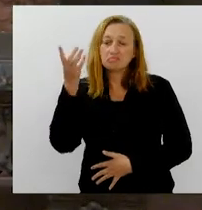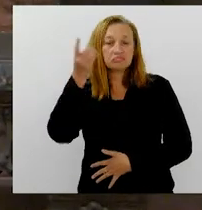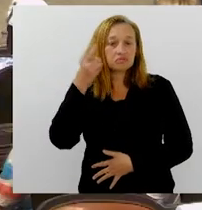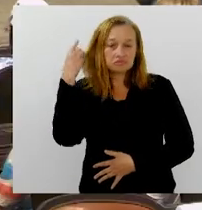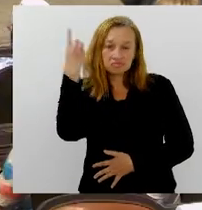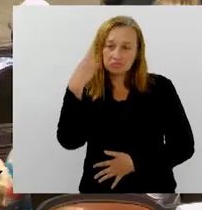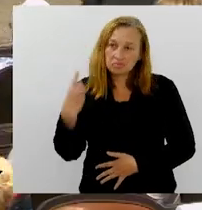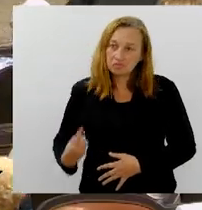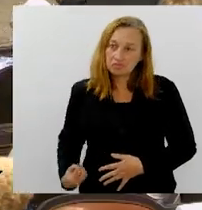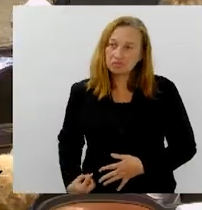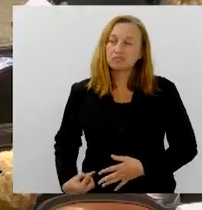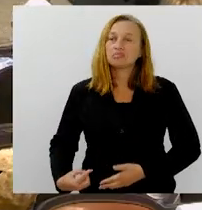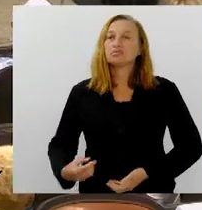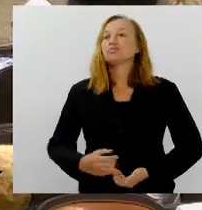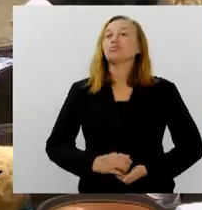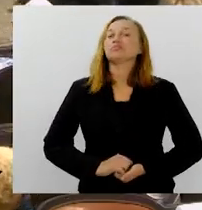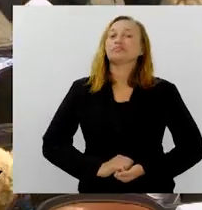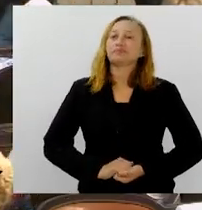Balbi.